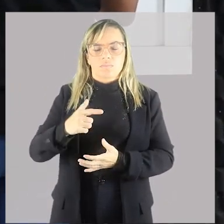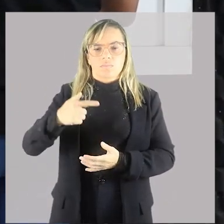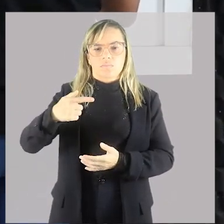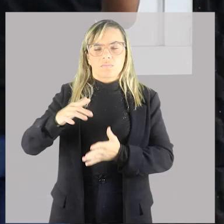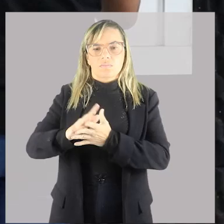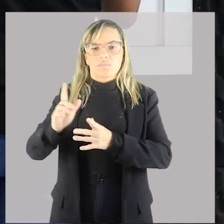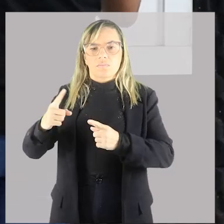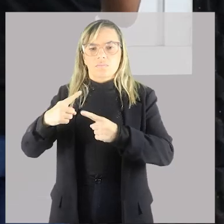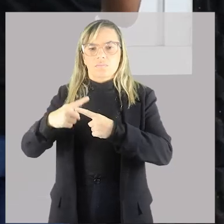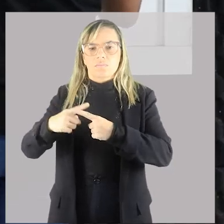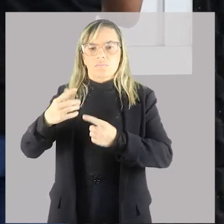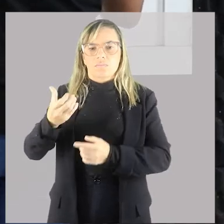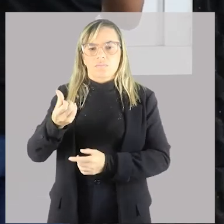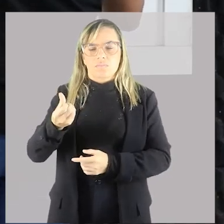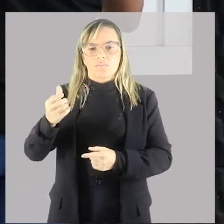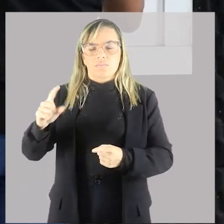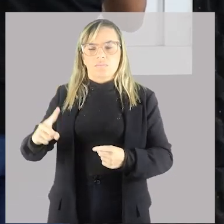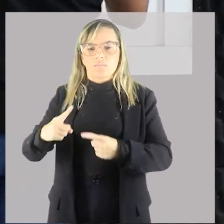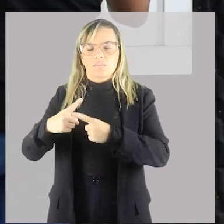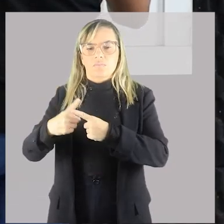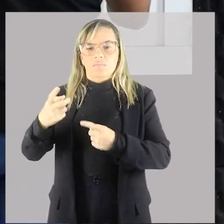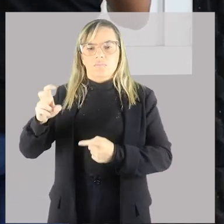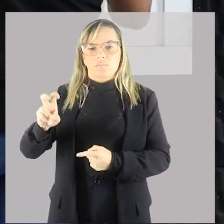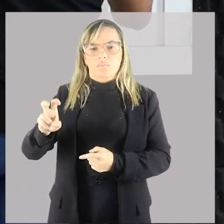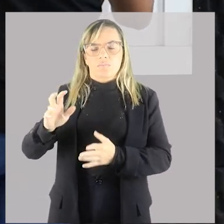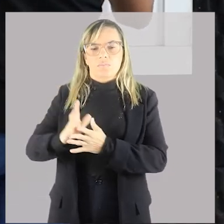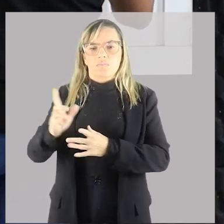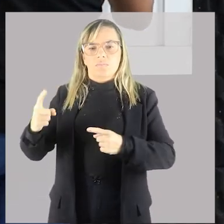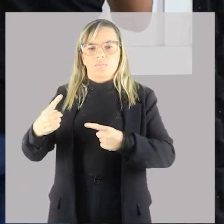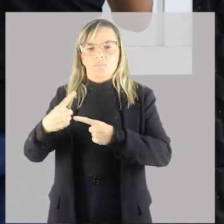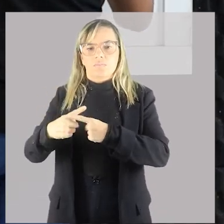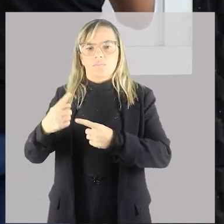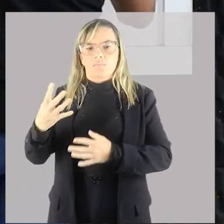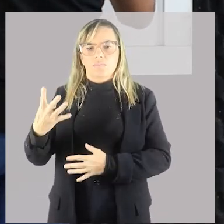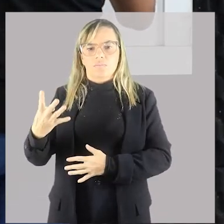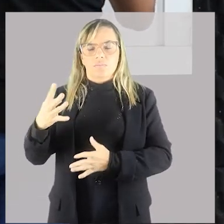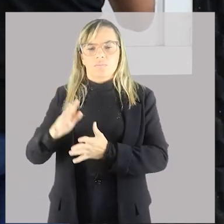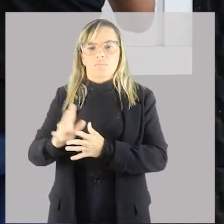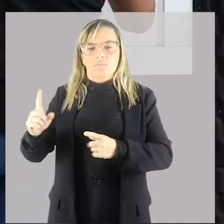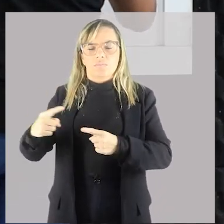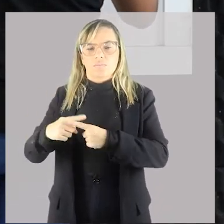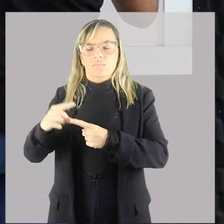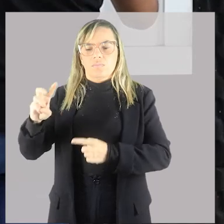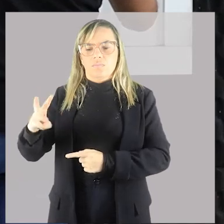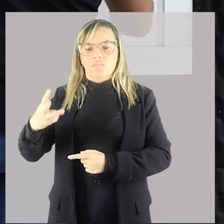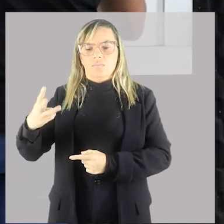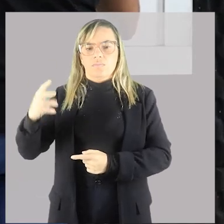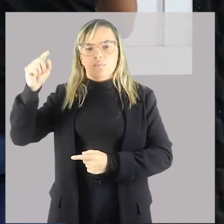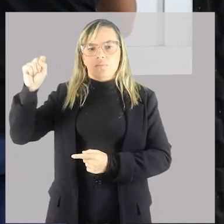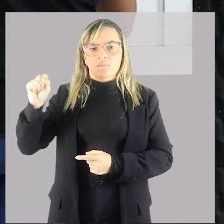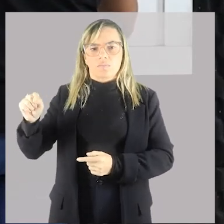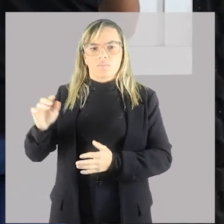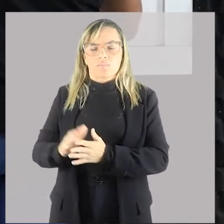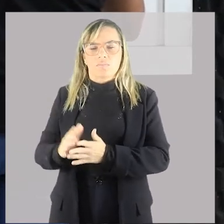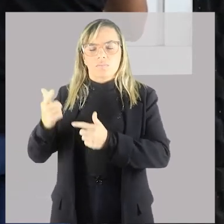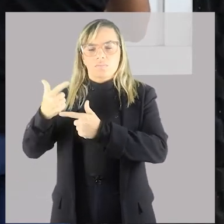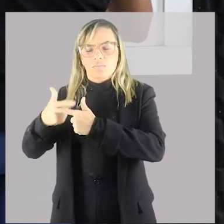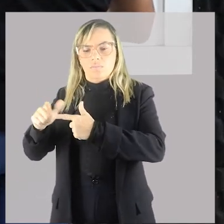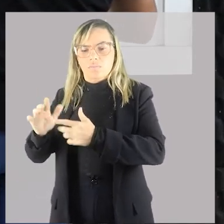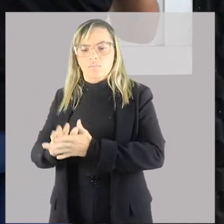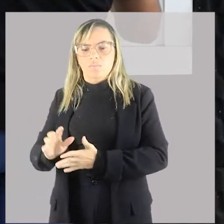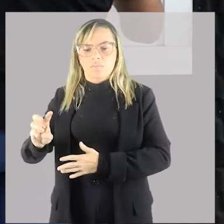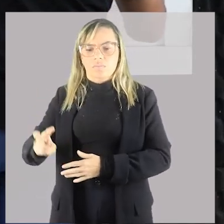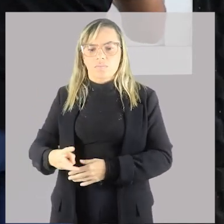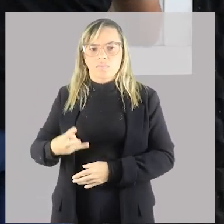vezes 6 vezes 5 vezes 4 vezes 3 fatorial.